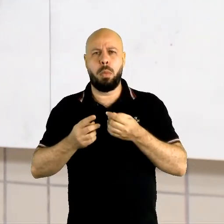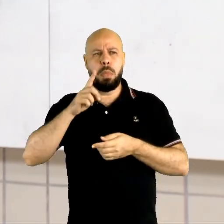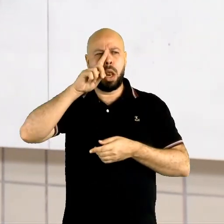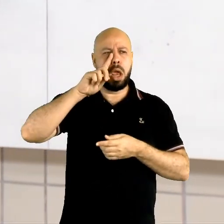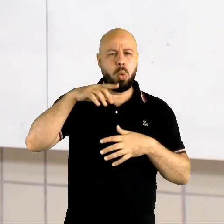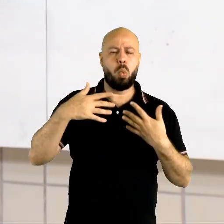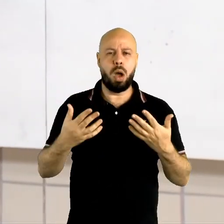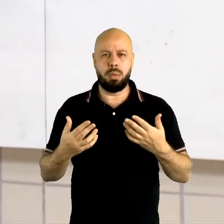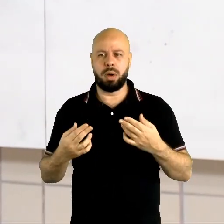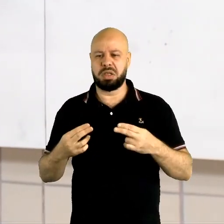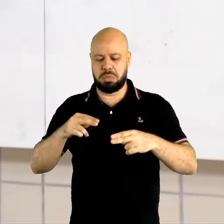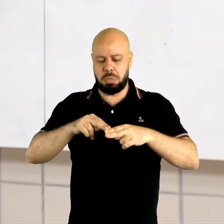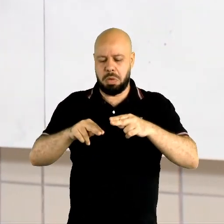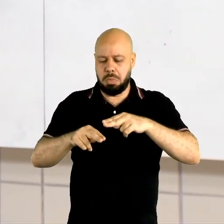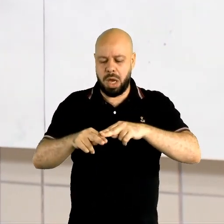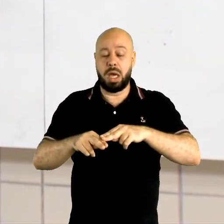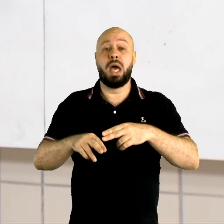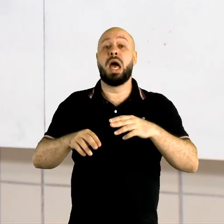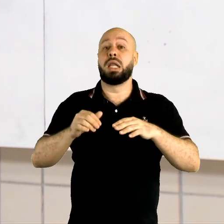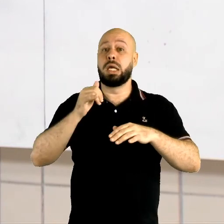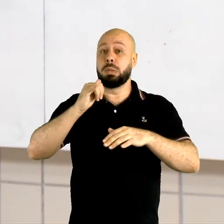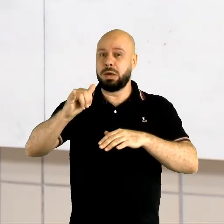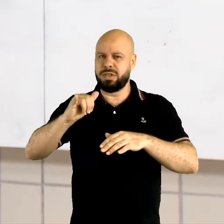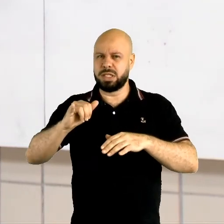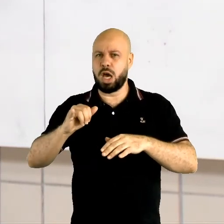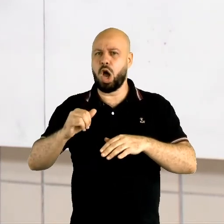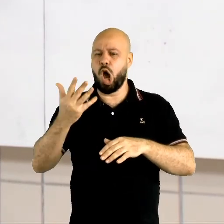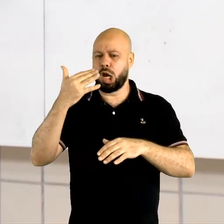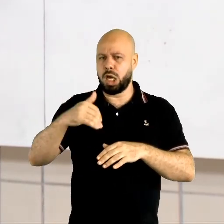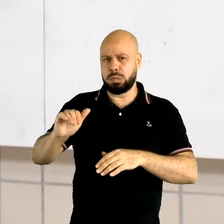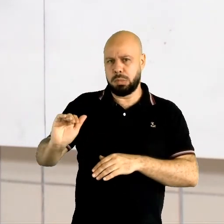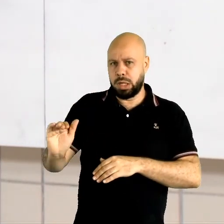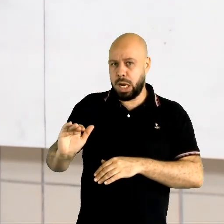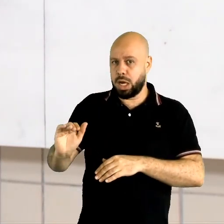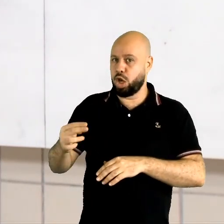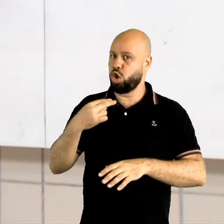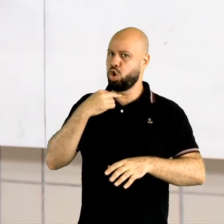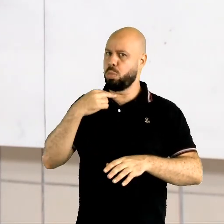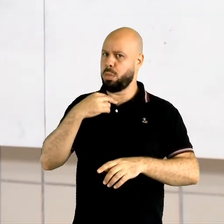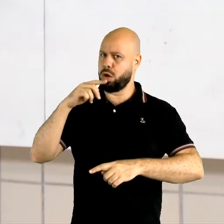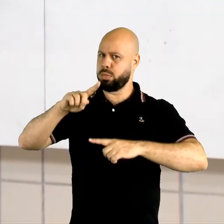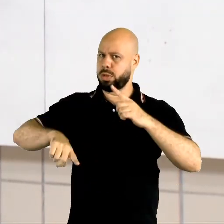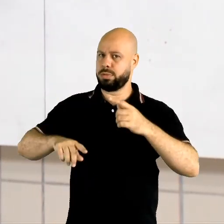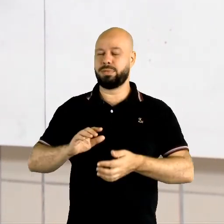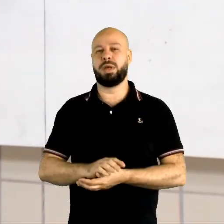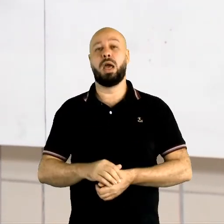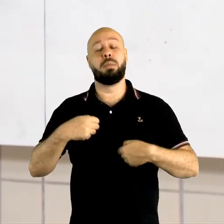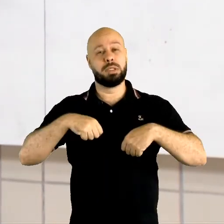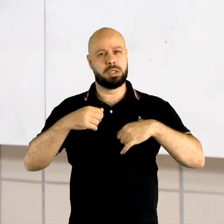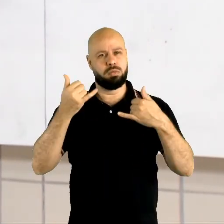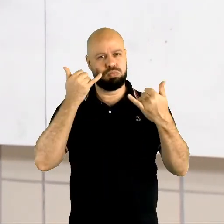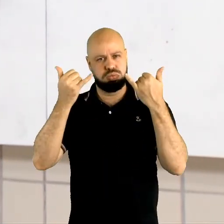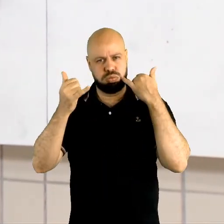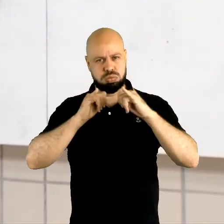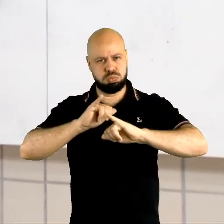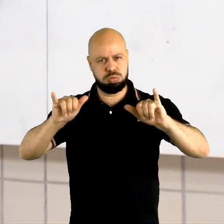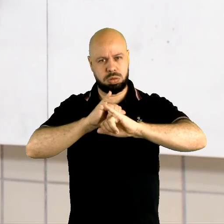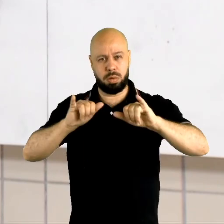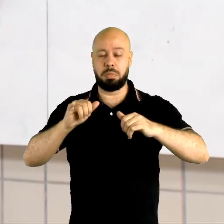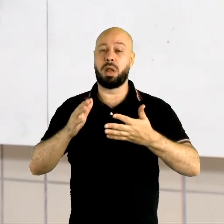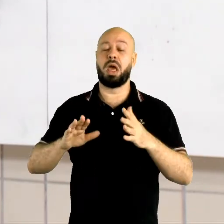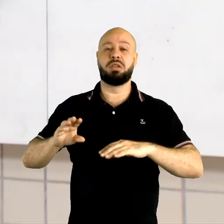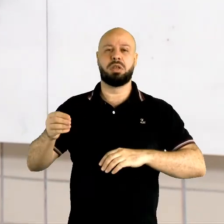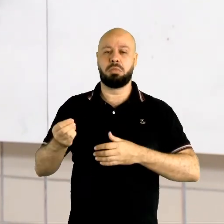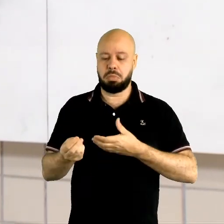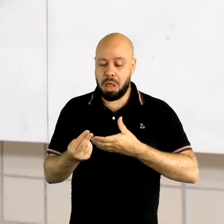aquele dominó menorzinho, para crianças pequenas não pode. Você tem que informar isso. Que para menores não pode porque corre o risco de